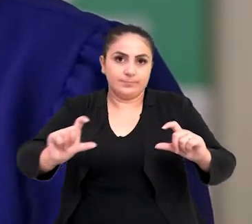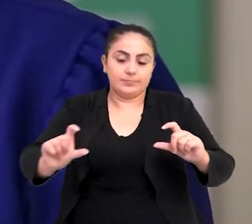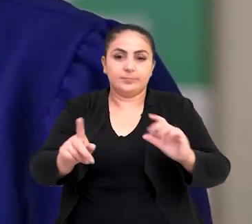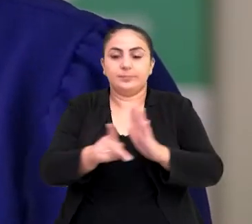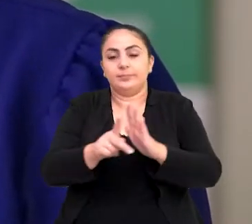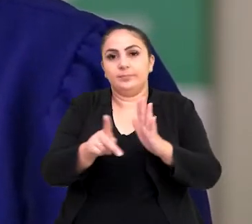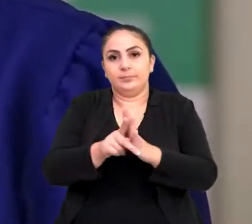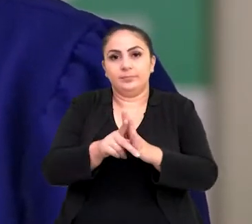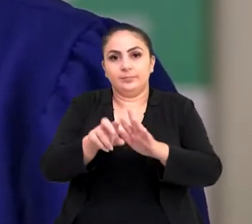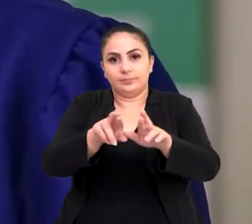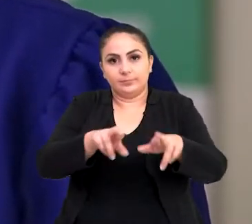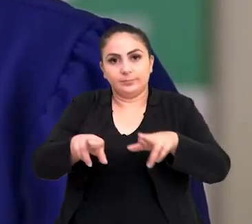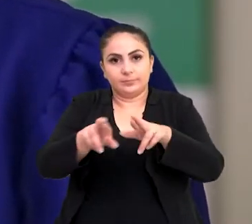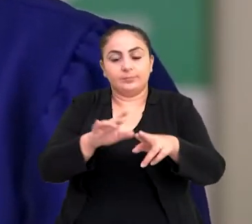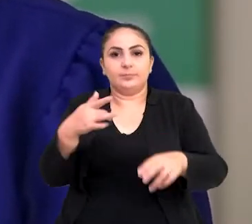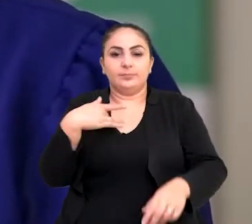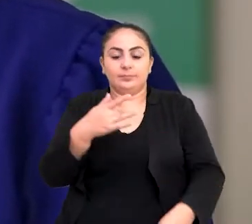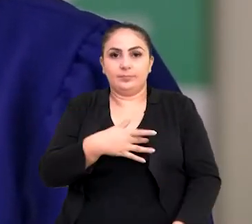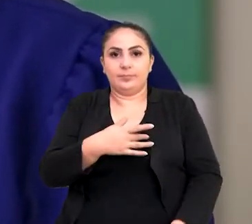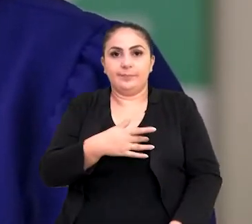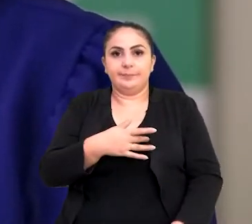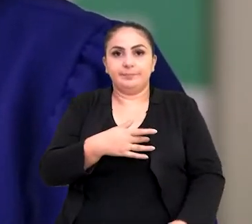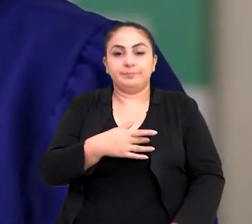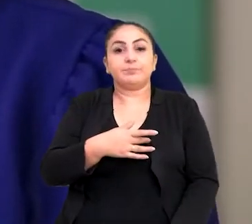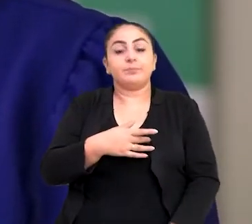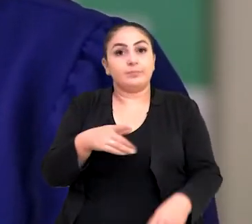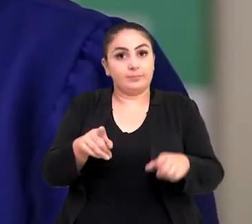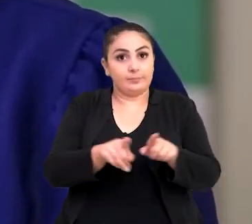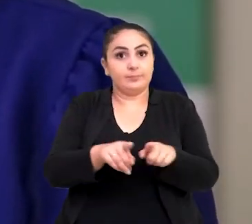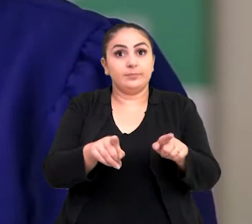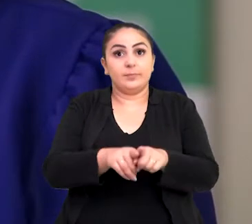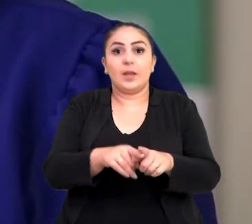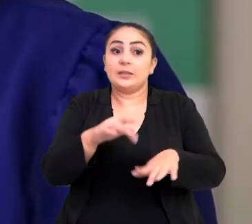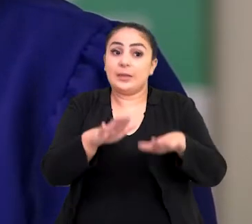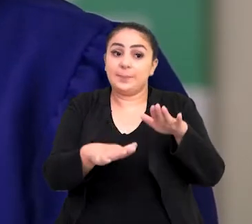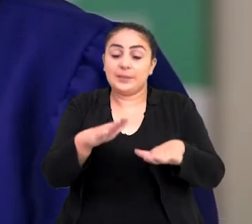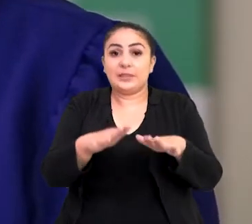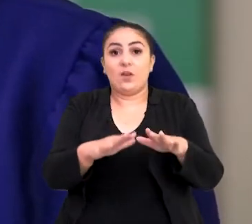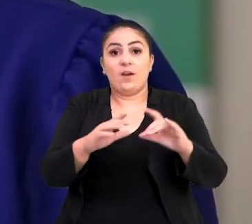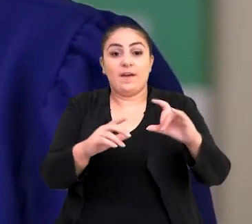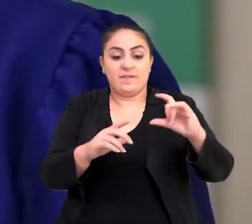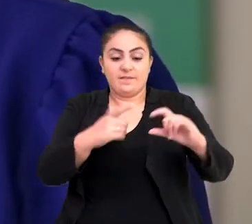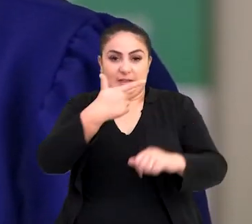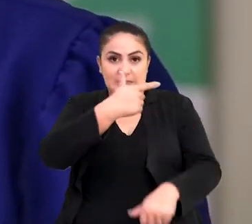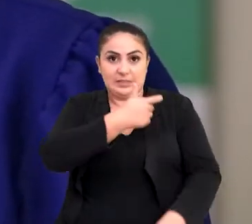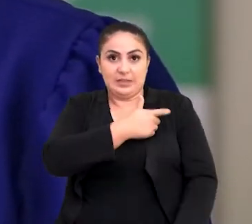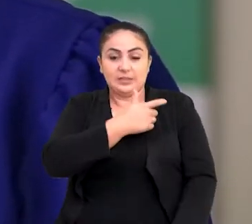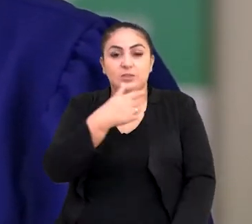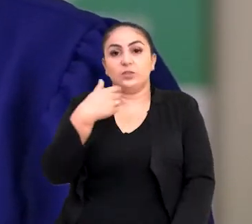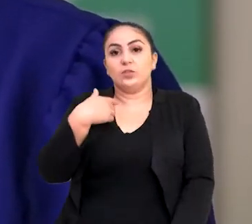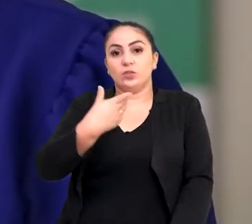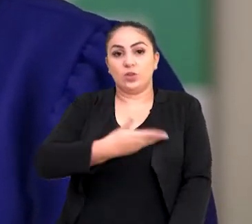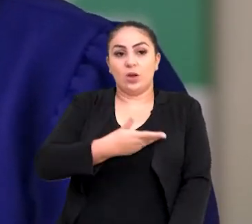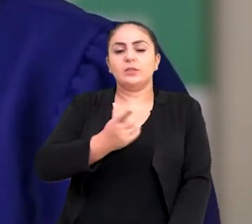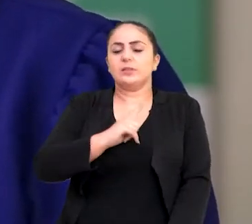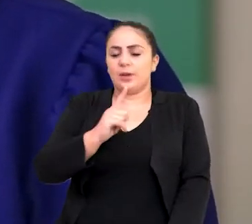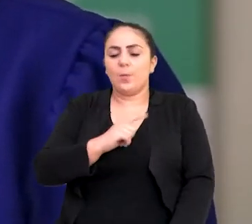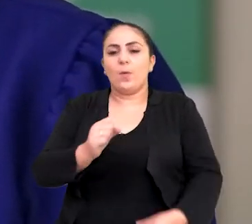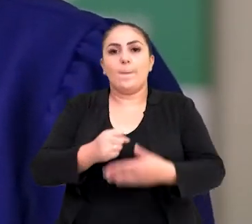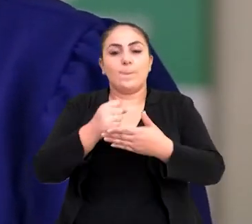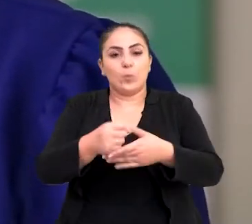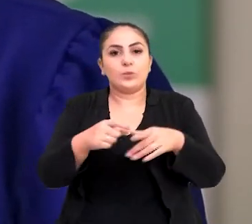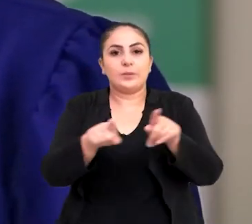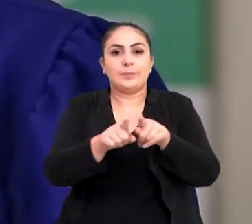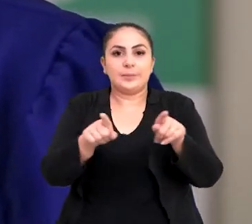nossas coordenadorias regionais de saúde. Além disso, dependendo da vacina, nós